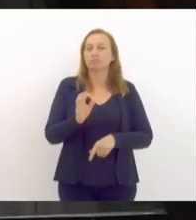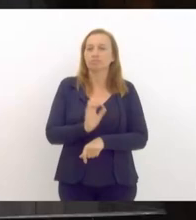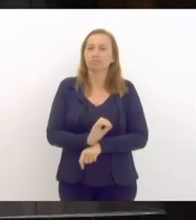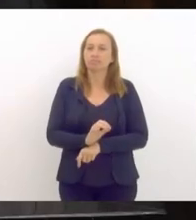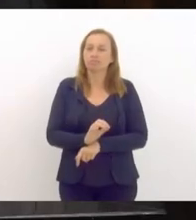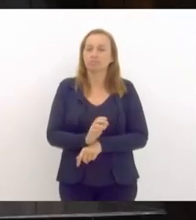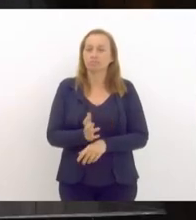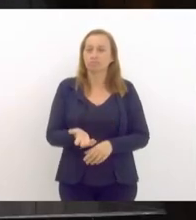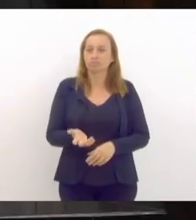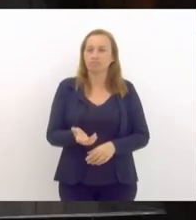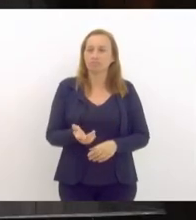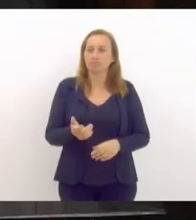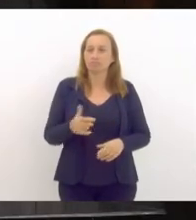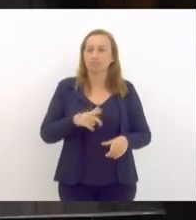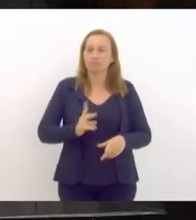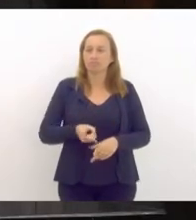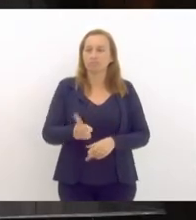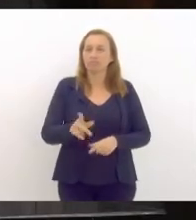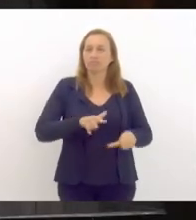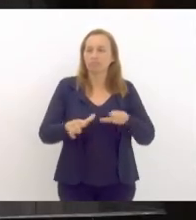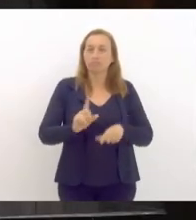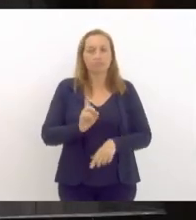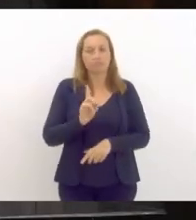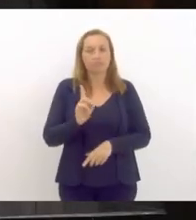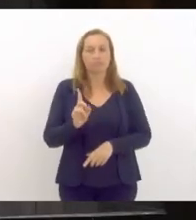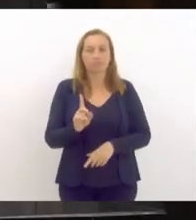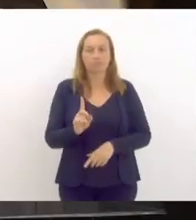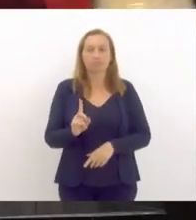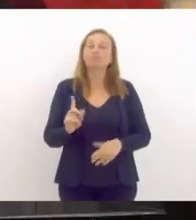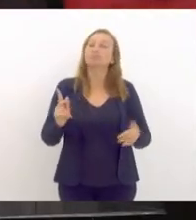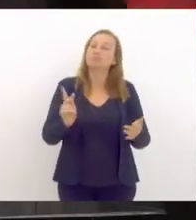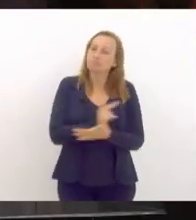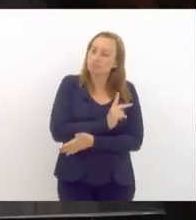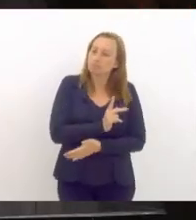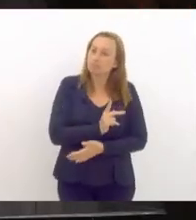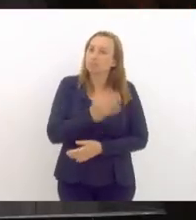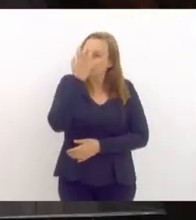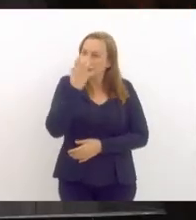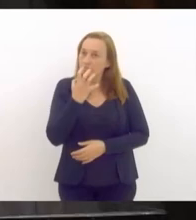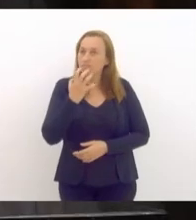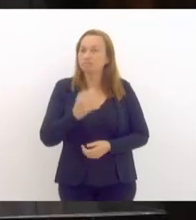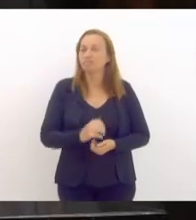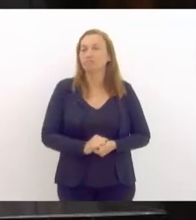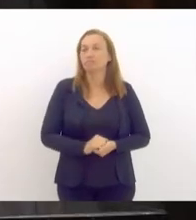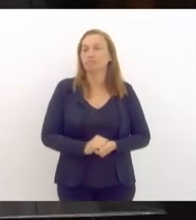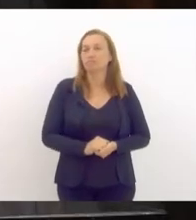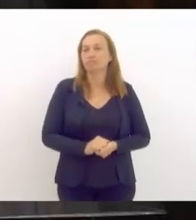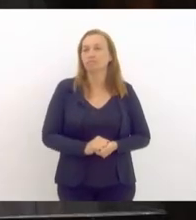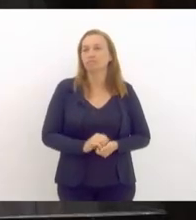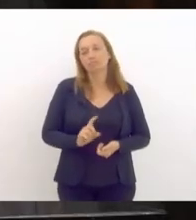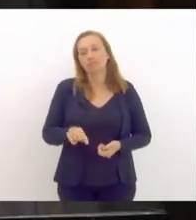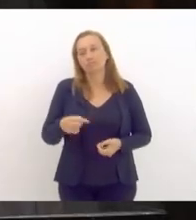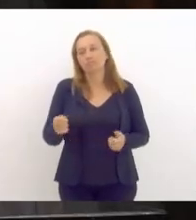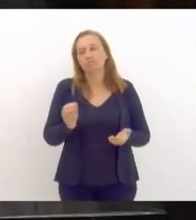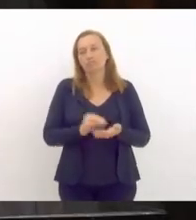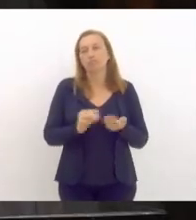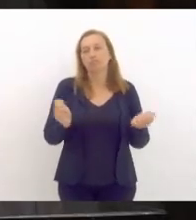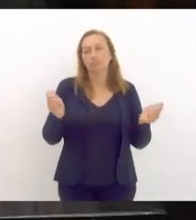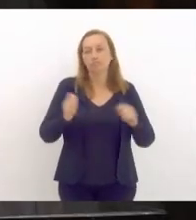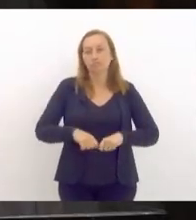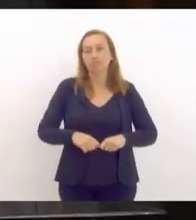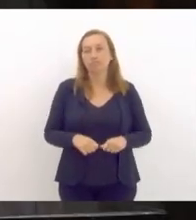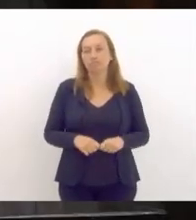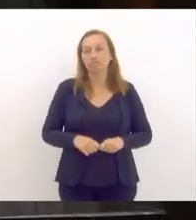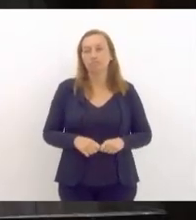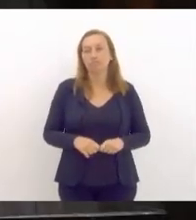operando o sistema mas não o que tá acontecendo é muito grave para além dessa incompetência o que tá acontecendo